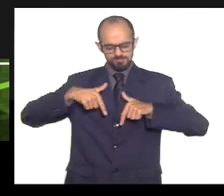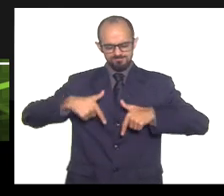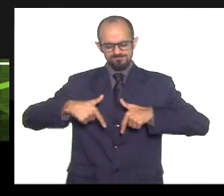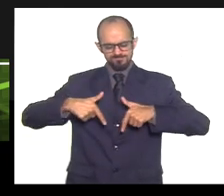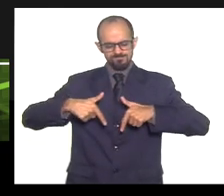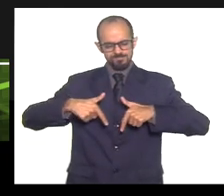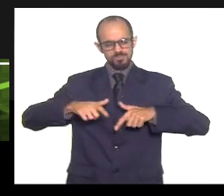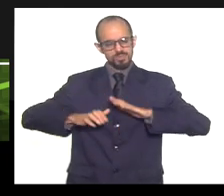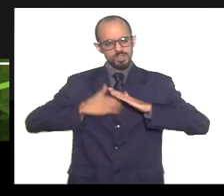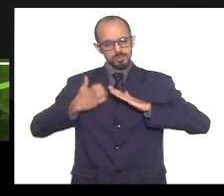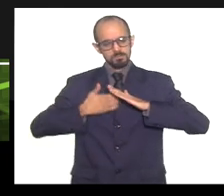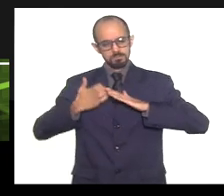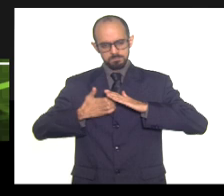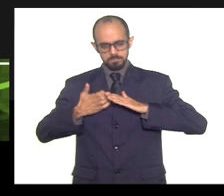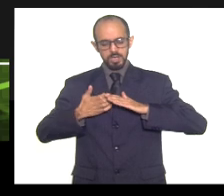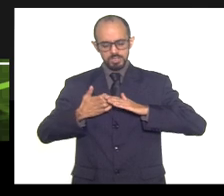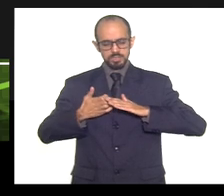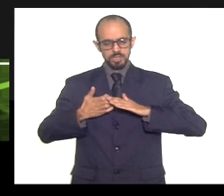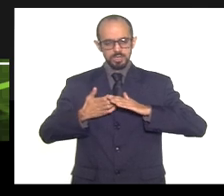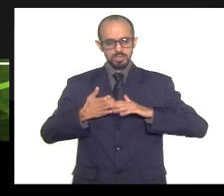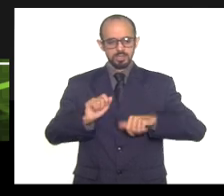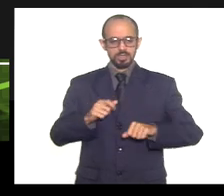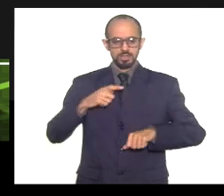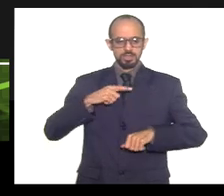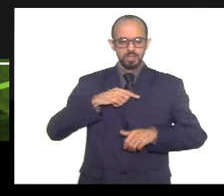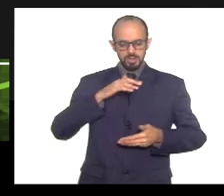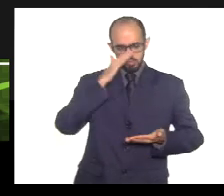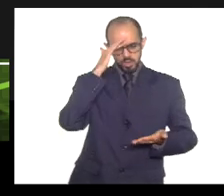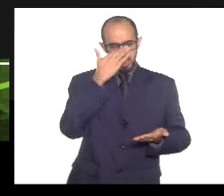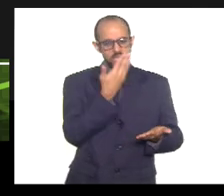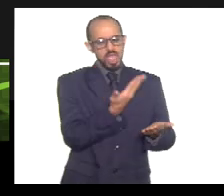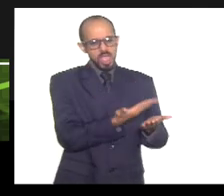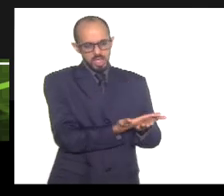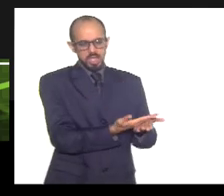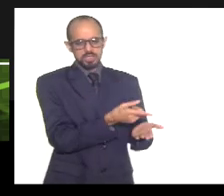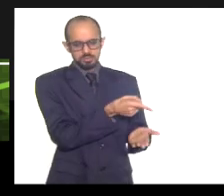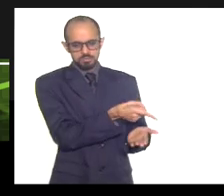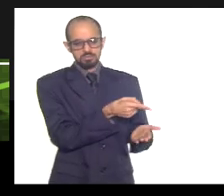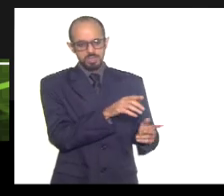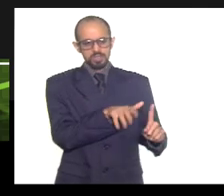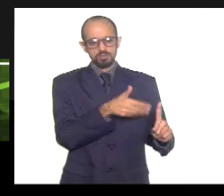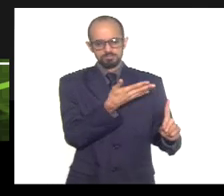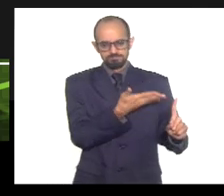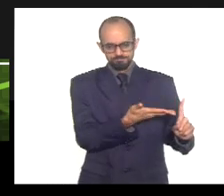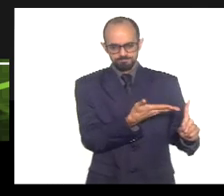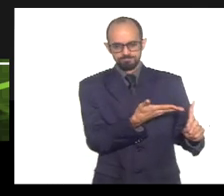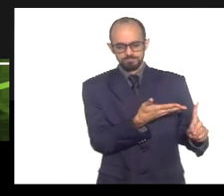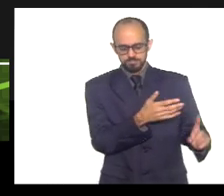parte da empresa, que tem meu reconhecimento e a minha admiração.